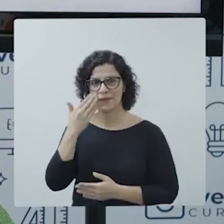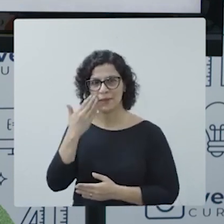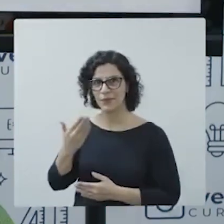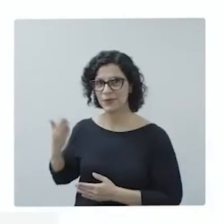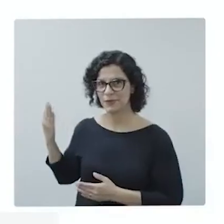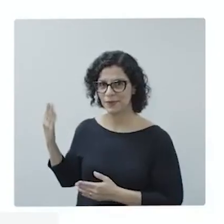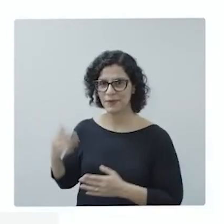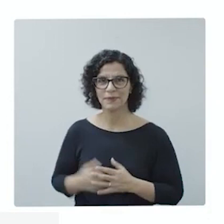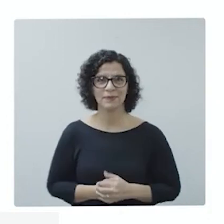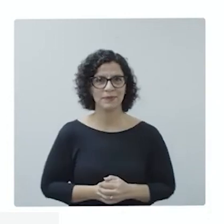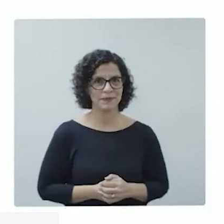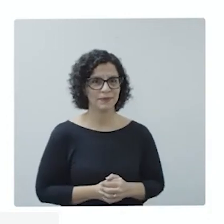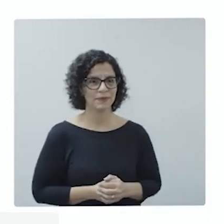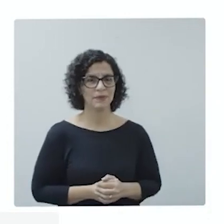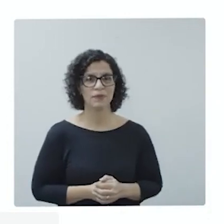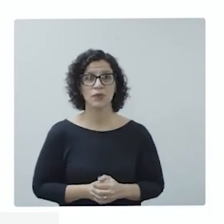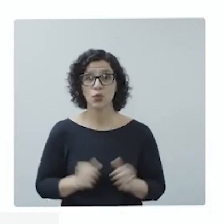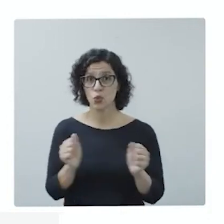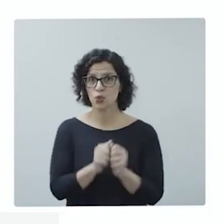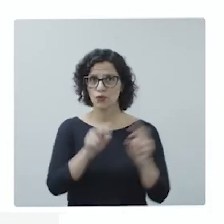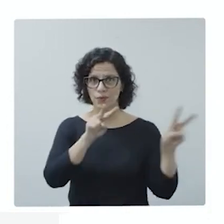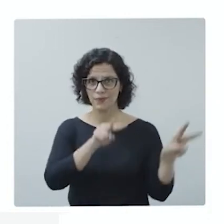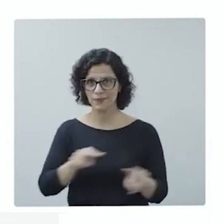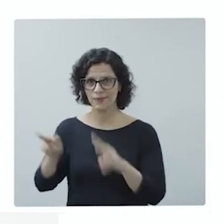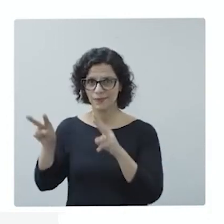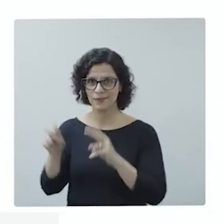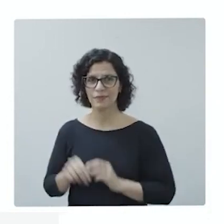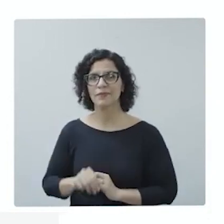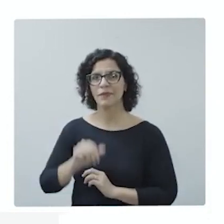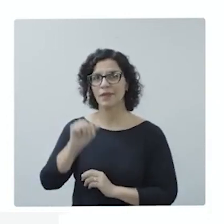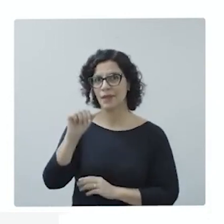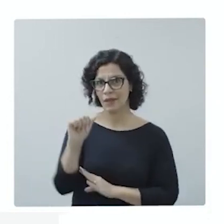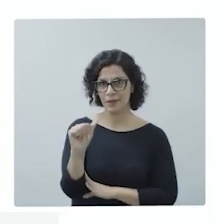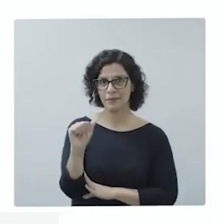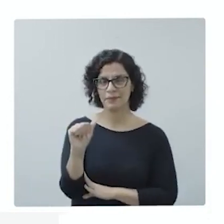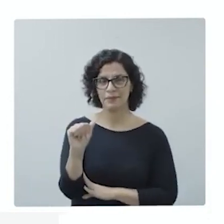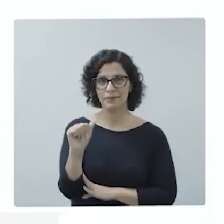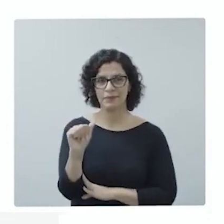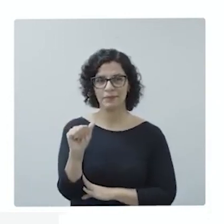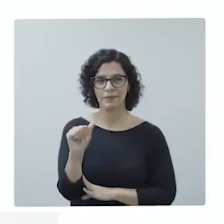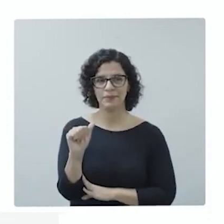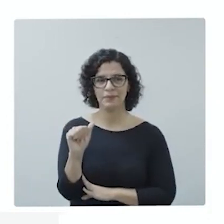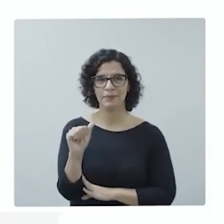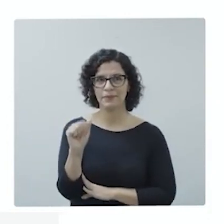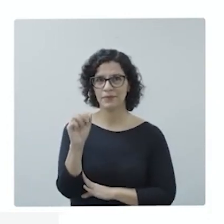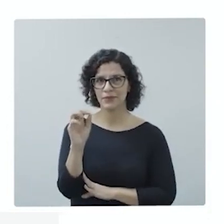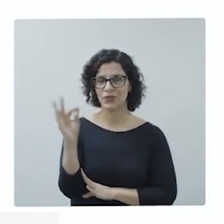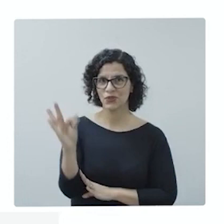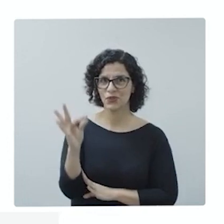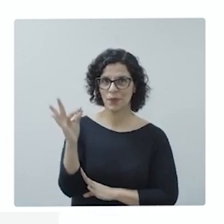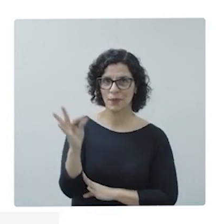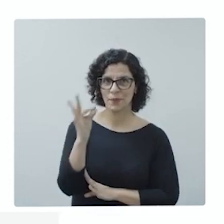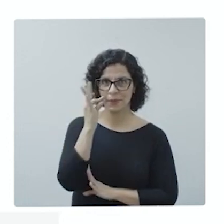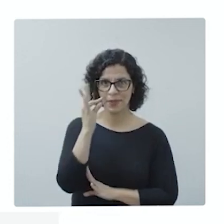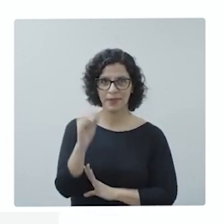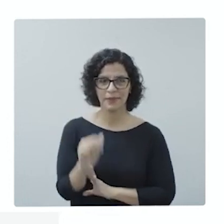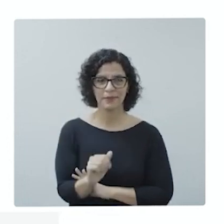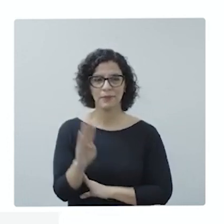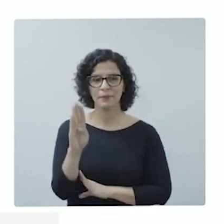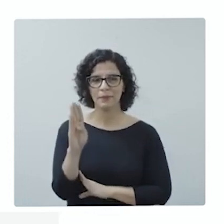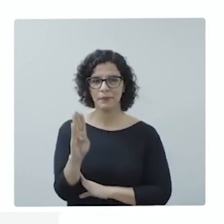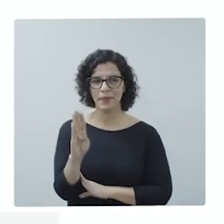tela, então? Acompanhe comigo. Letra A, de abelha.